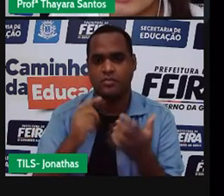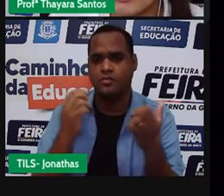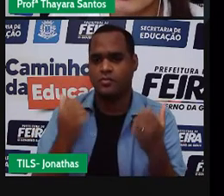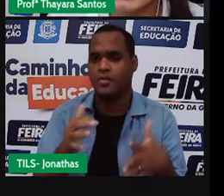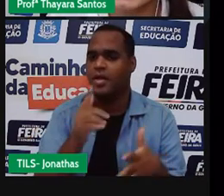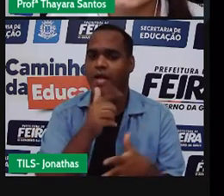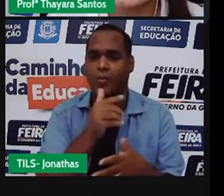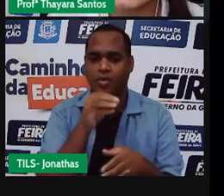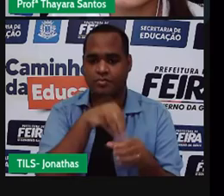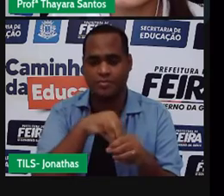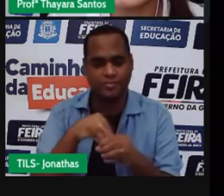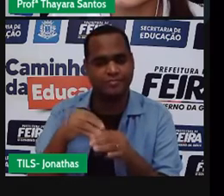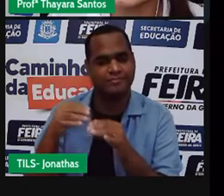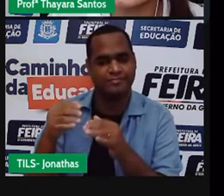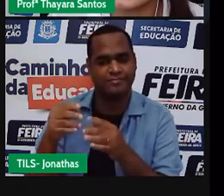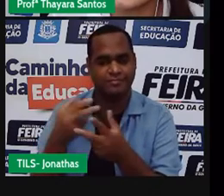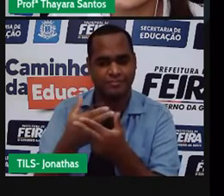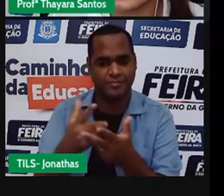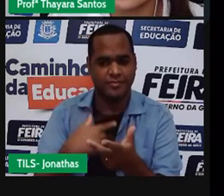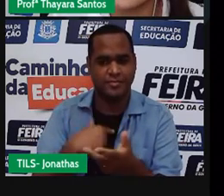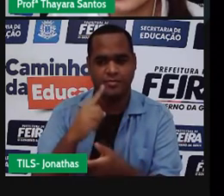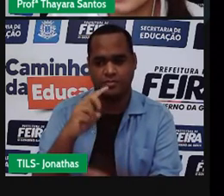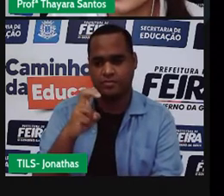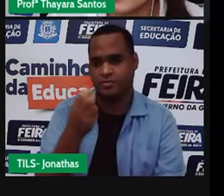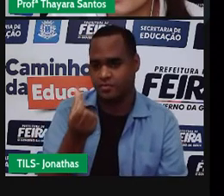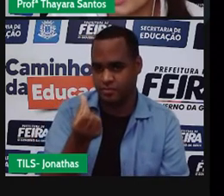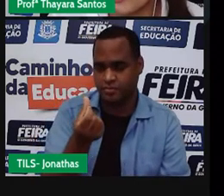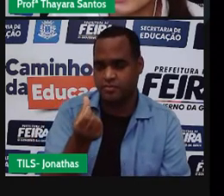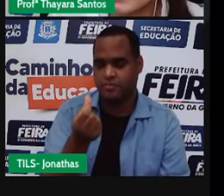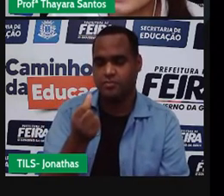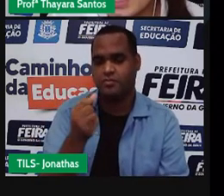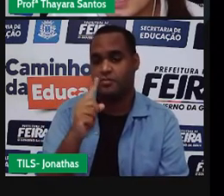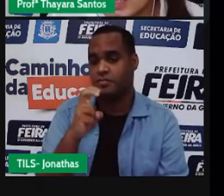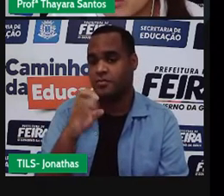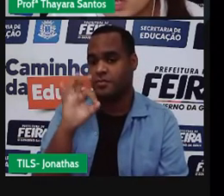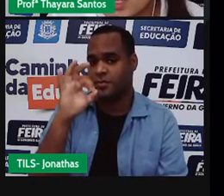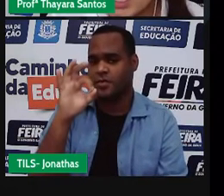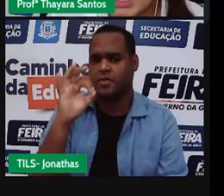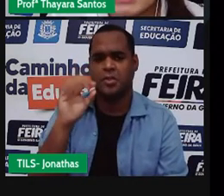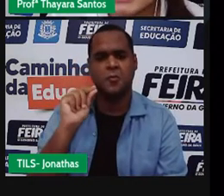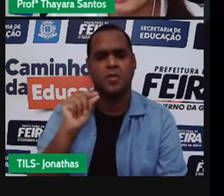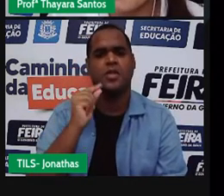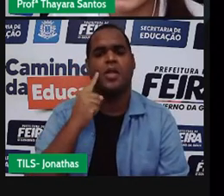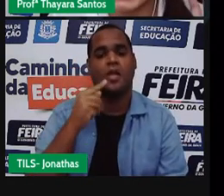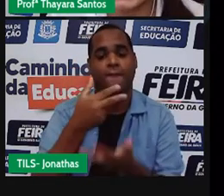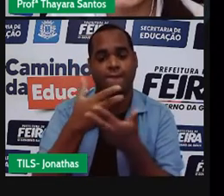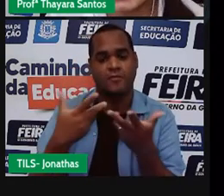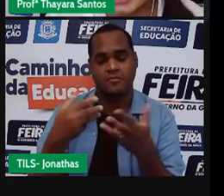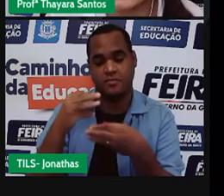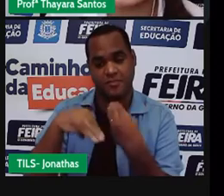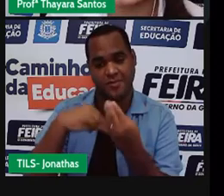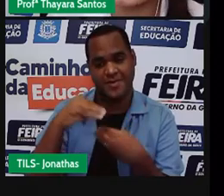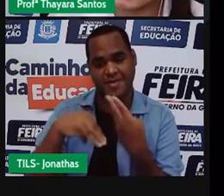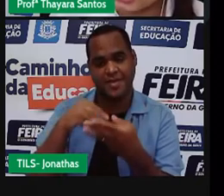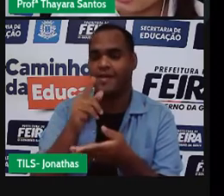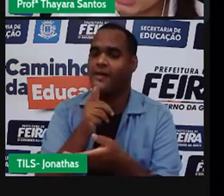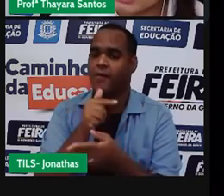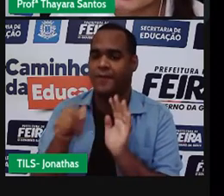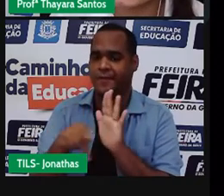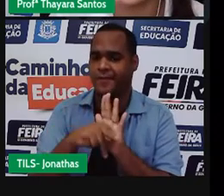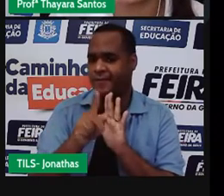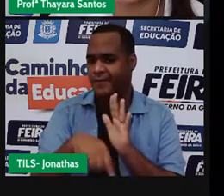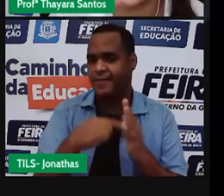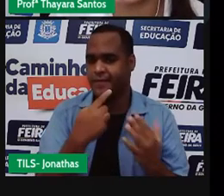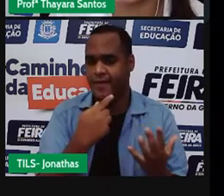de água Ó em 156° essas moléculas da água elas estão bem agitadas tá